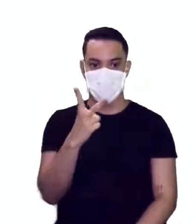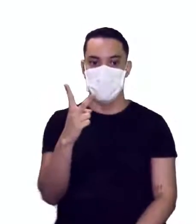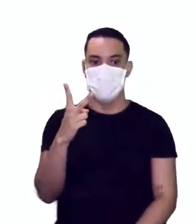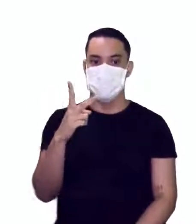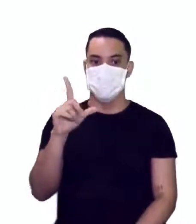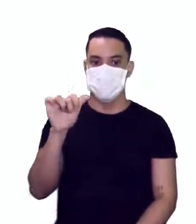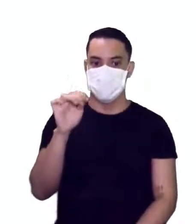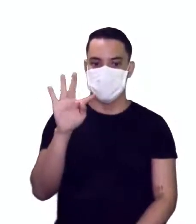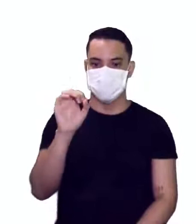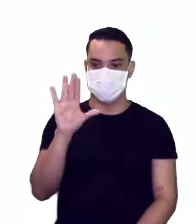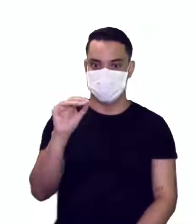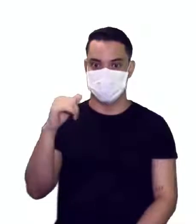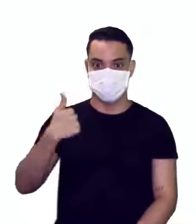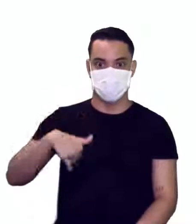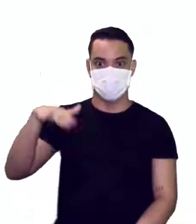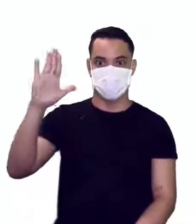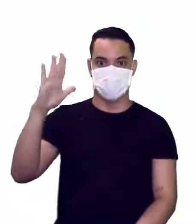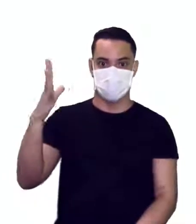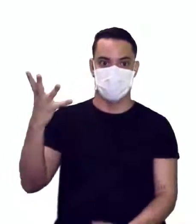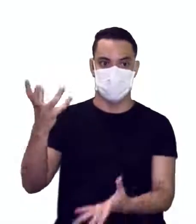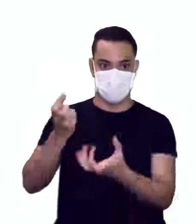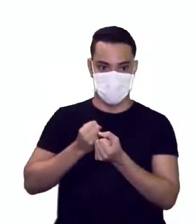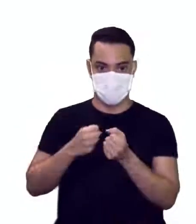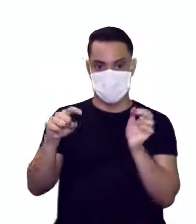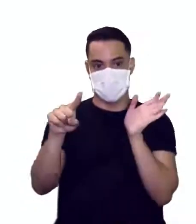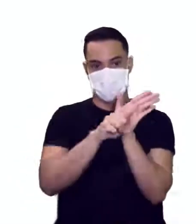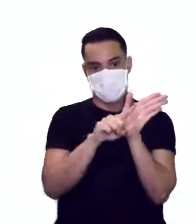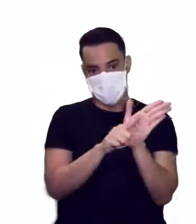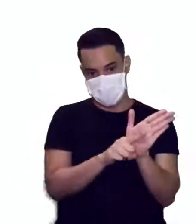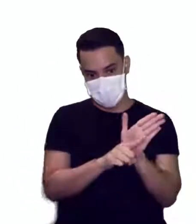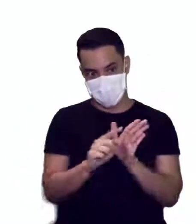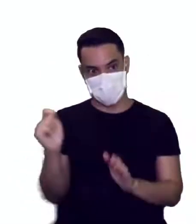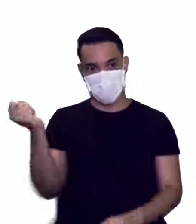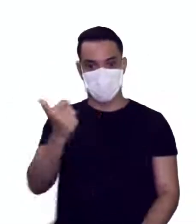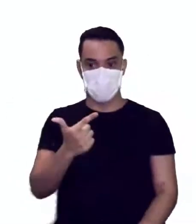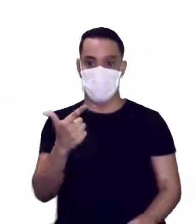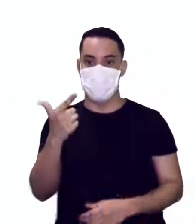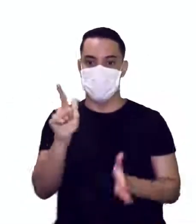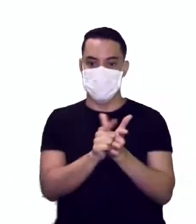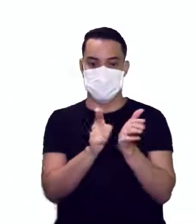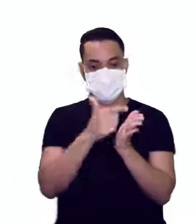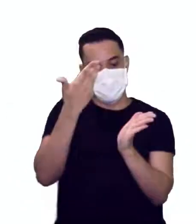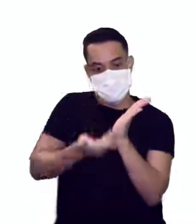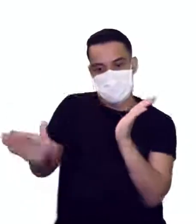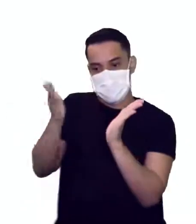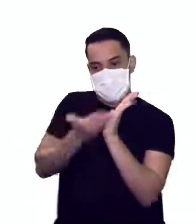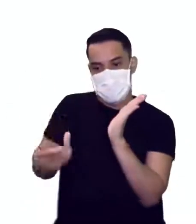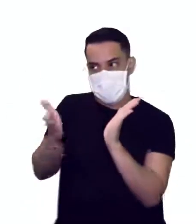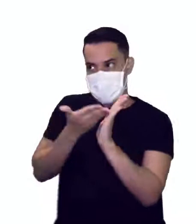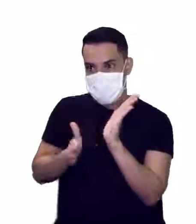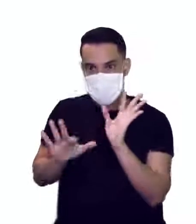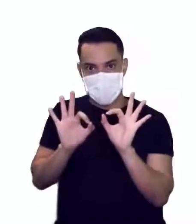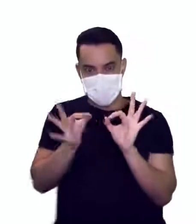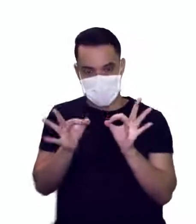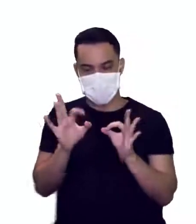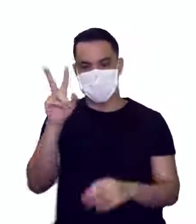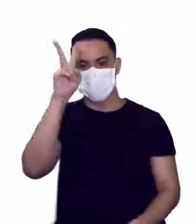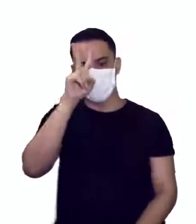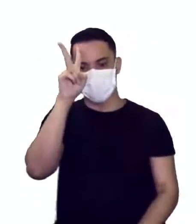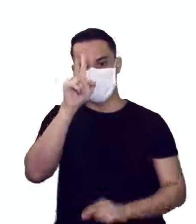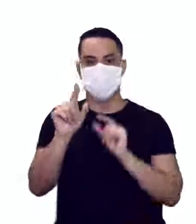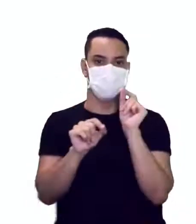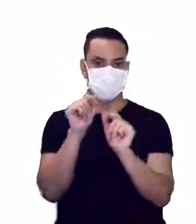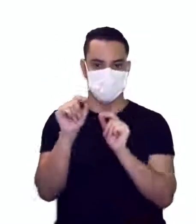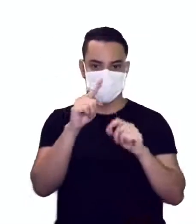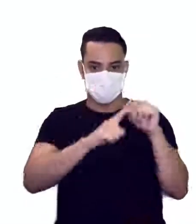mais facilidade de ganhar cargas negativas e o papel, então, de perder cargas negativas. Lembrando